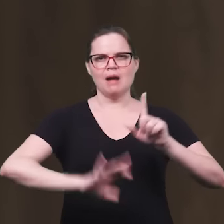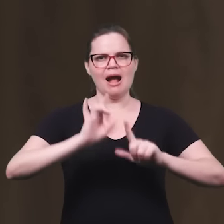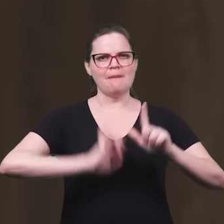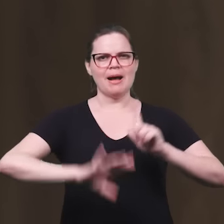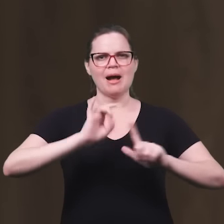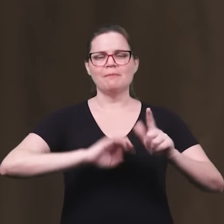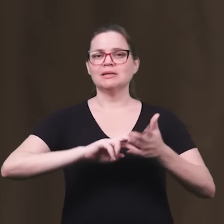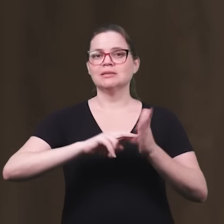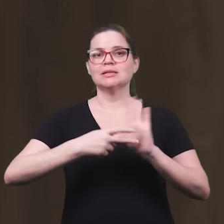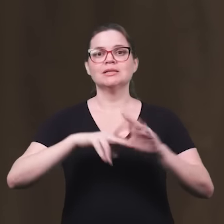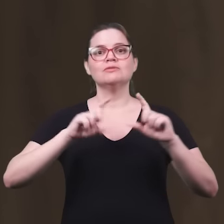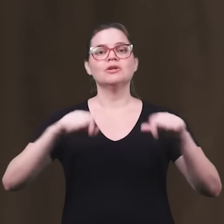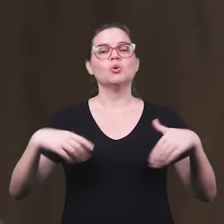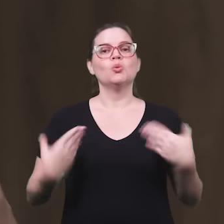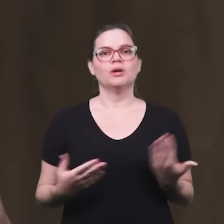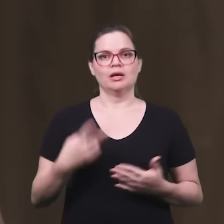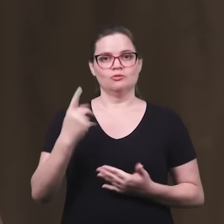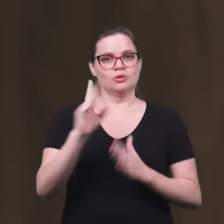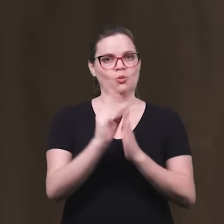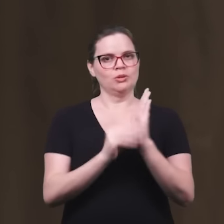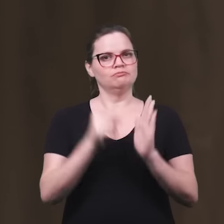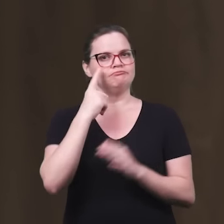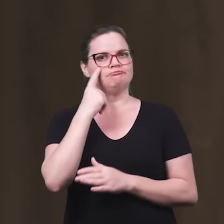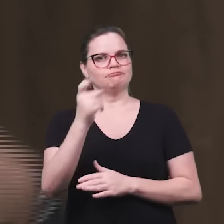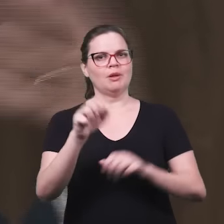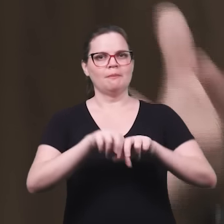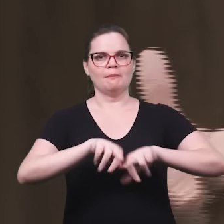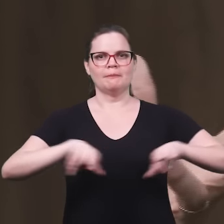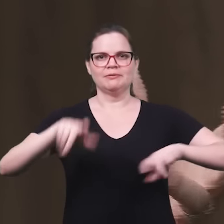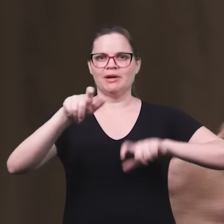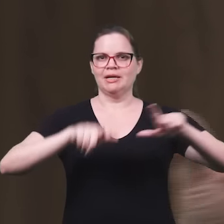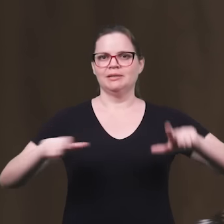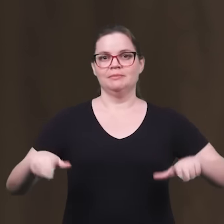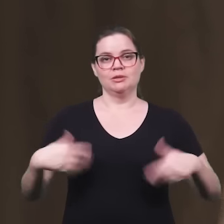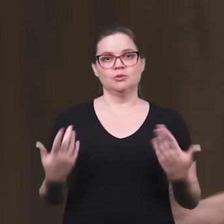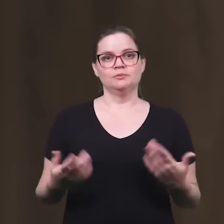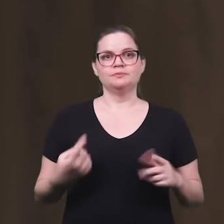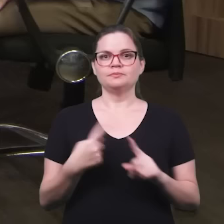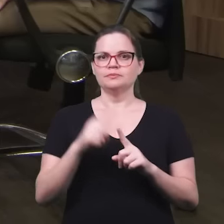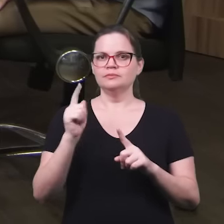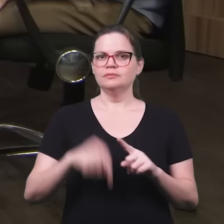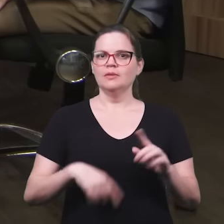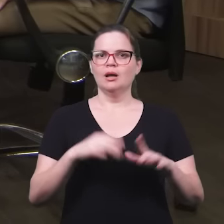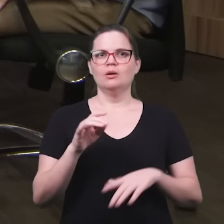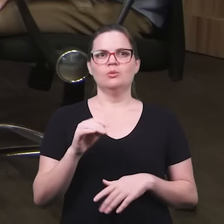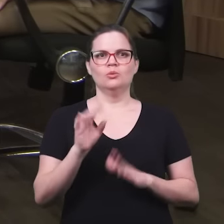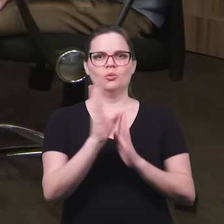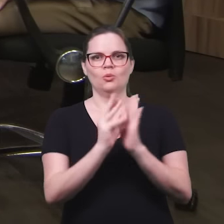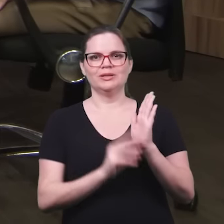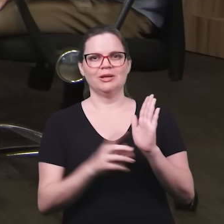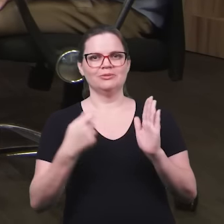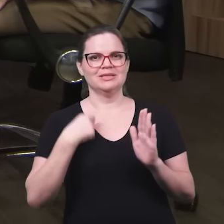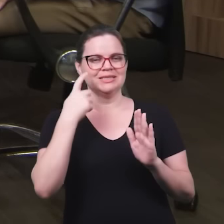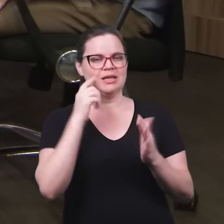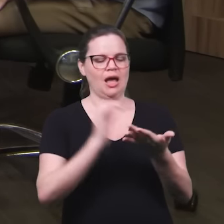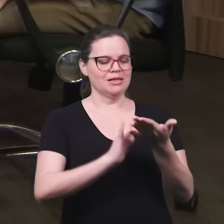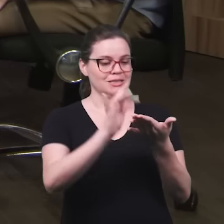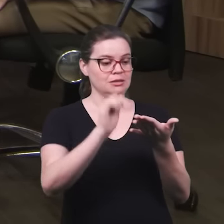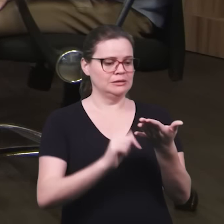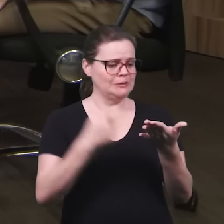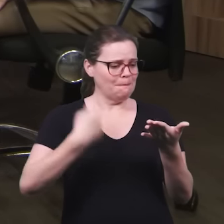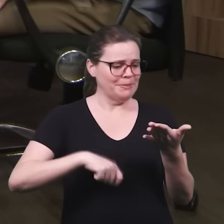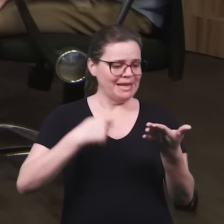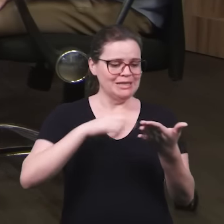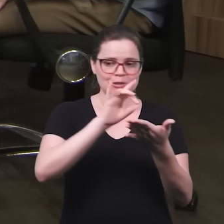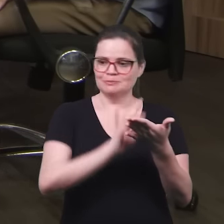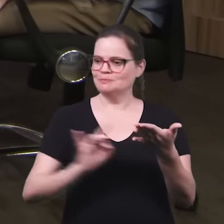que o seu conteúdo, na verdade, ele é interessante para várias pessoas. É aquele conteúdo que quando você vê, fala assim: nossa, eu preciso que a fulana veja